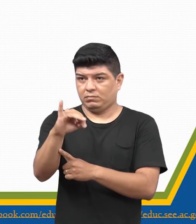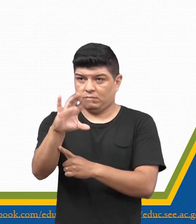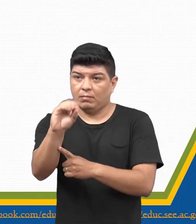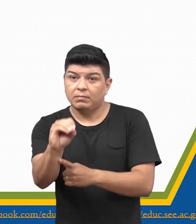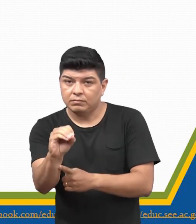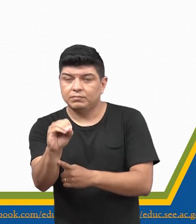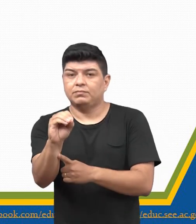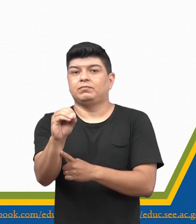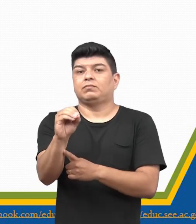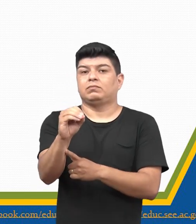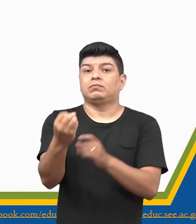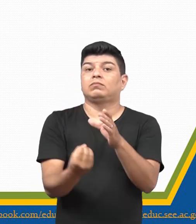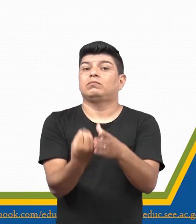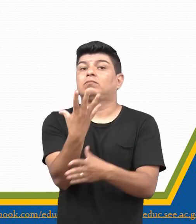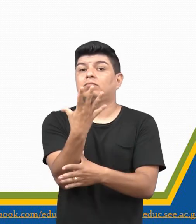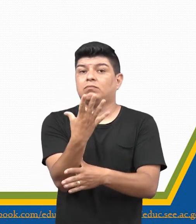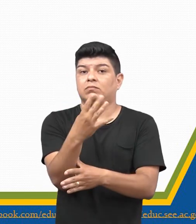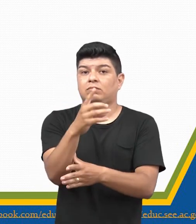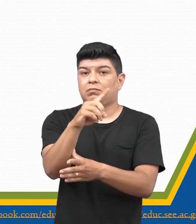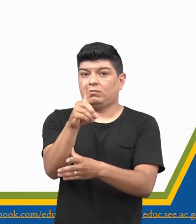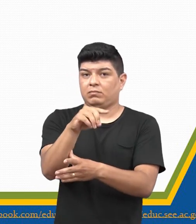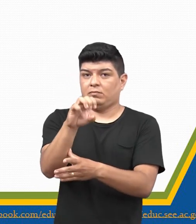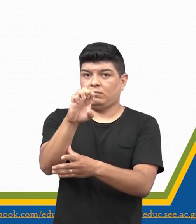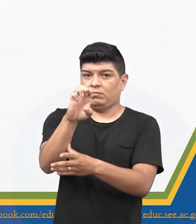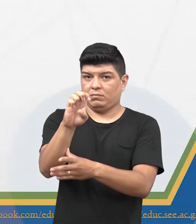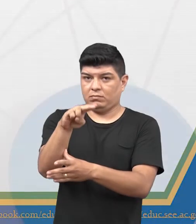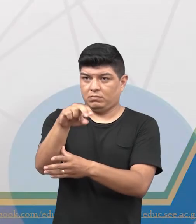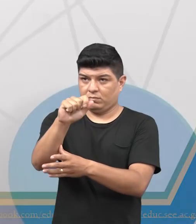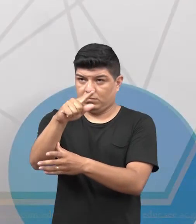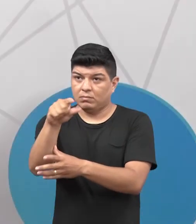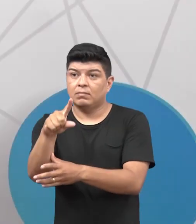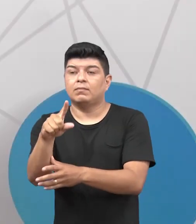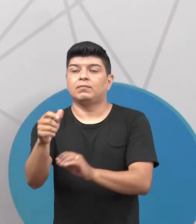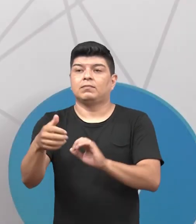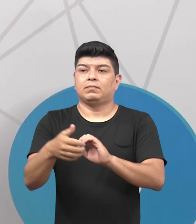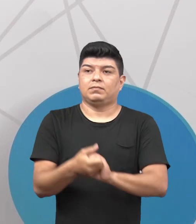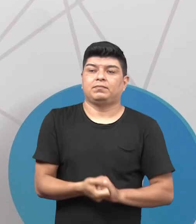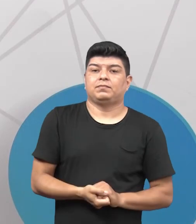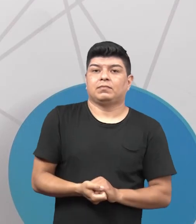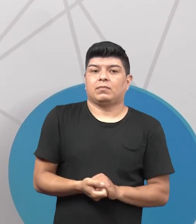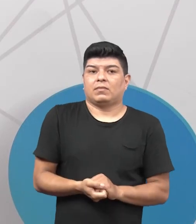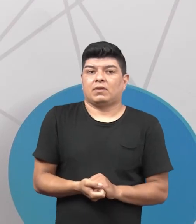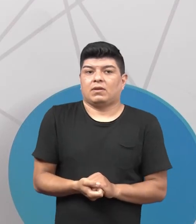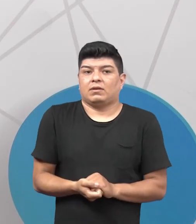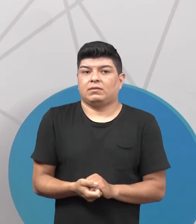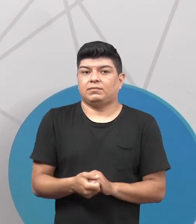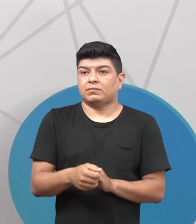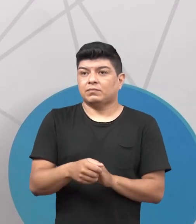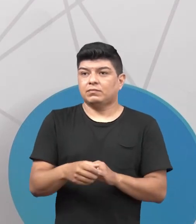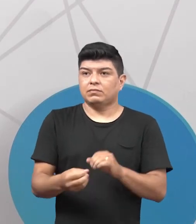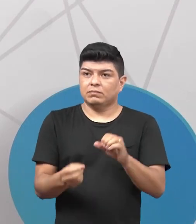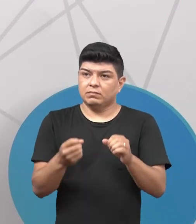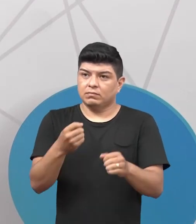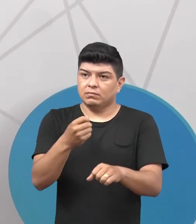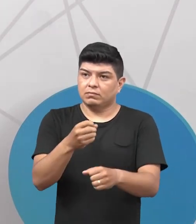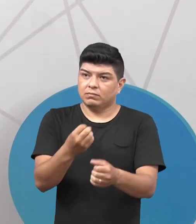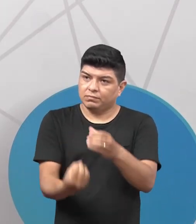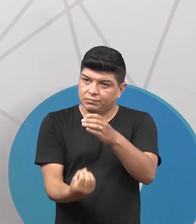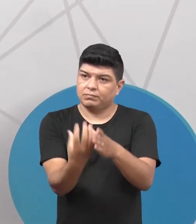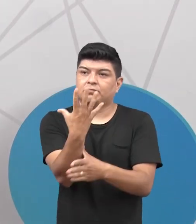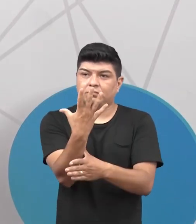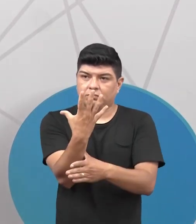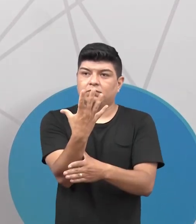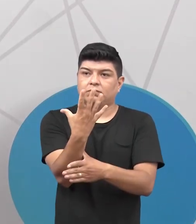Sim, a dialética foi inventada por Zenão de Eleia, para a gente não confundir com Zenão de Cítio. O Zenão de Cítio inventou o